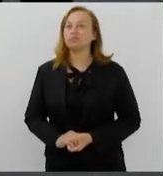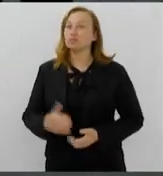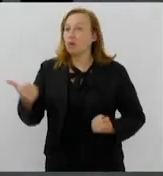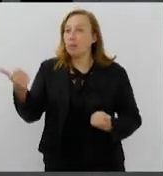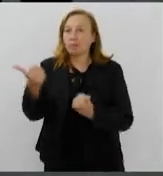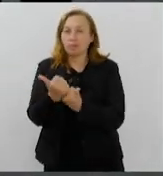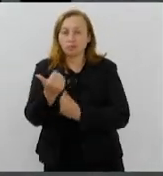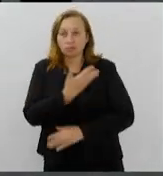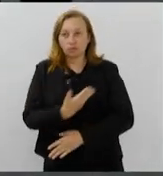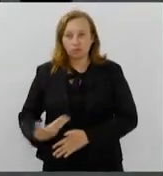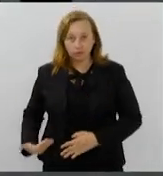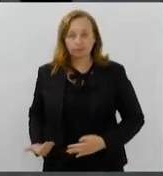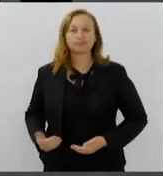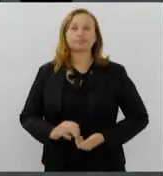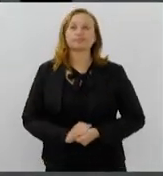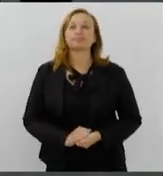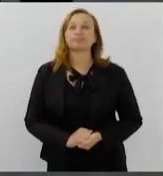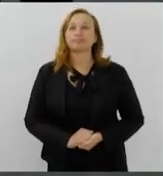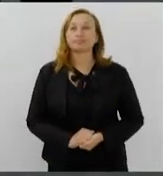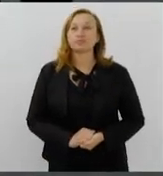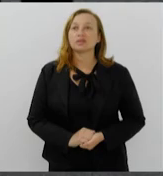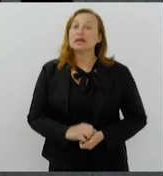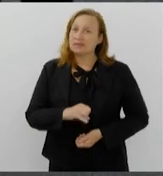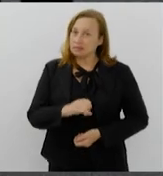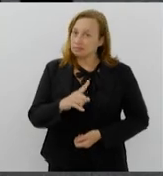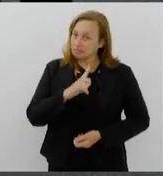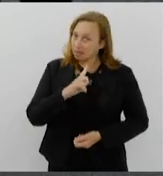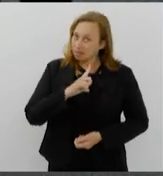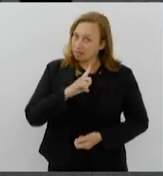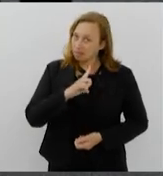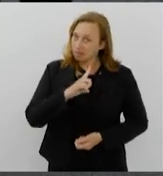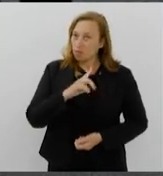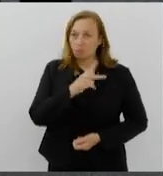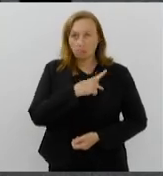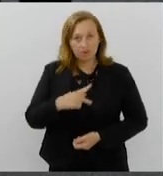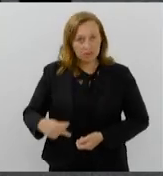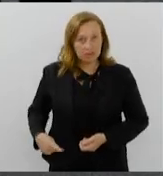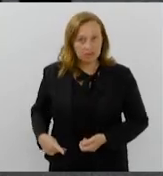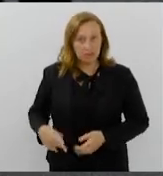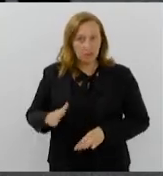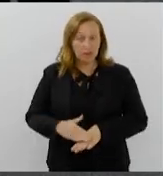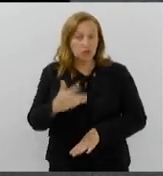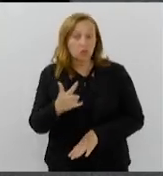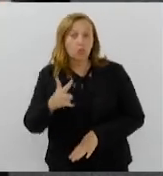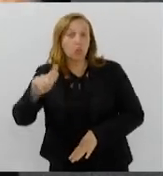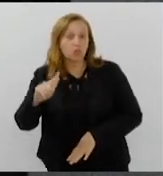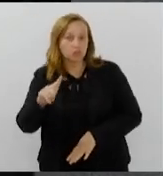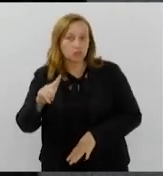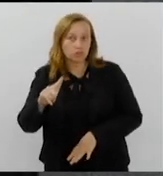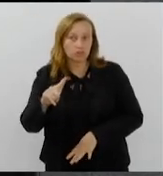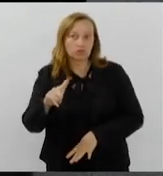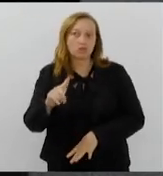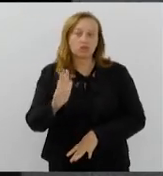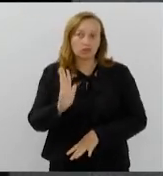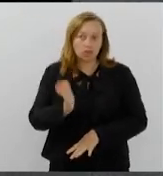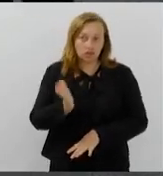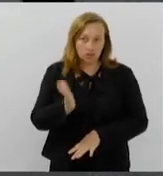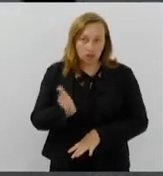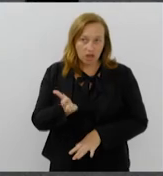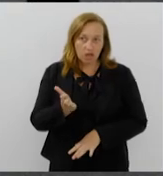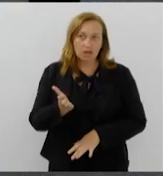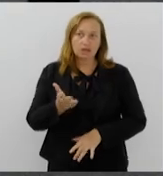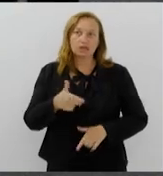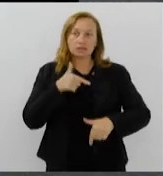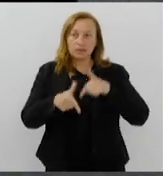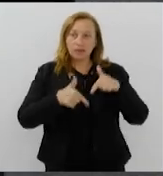amparado pelo governo. Se tem um presidente, mais do que todos os outros, Luiz Paulo, que passaram por essa casa, que é governista, é